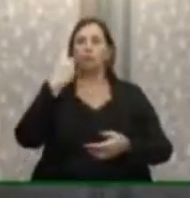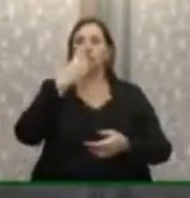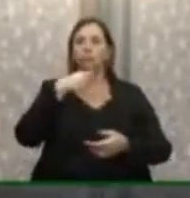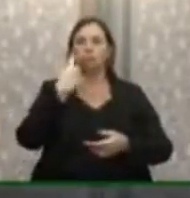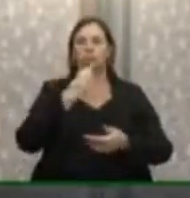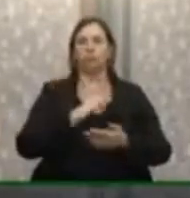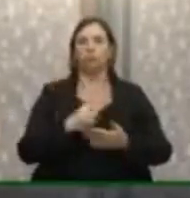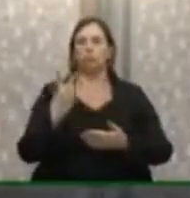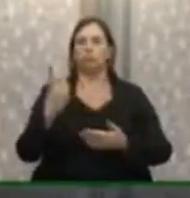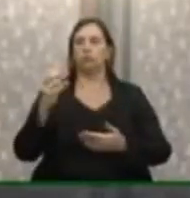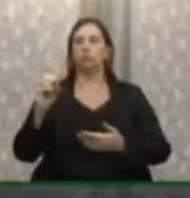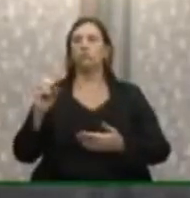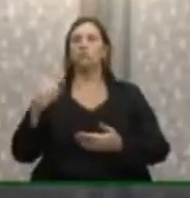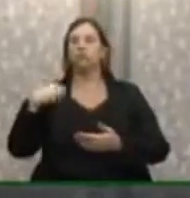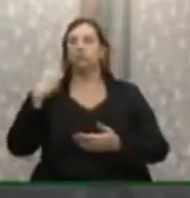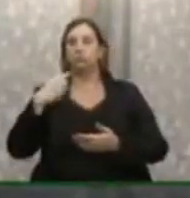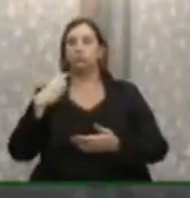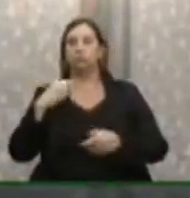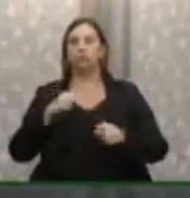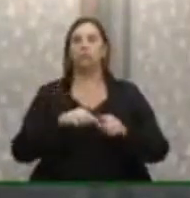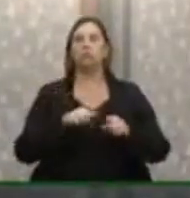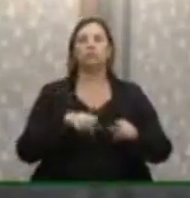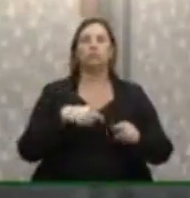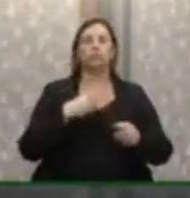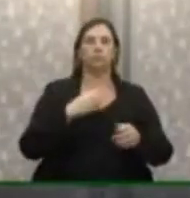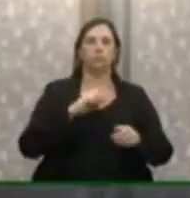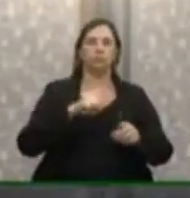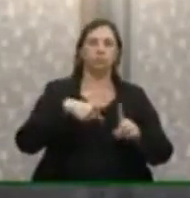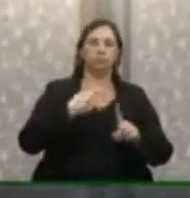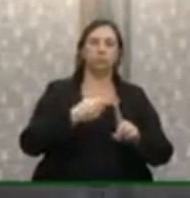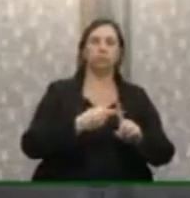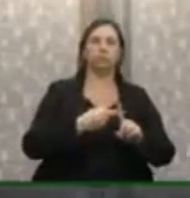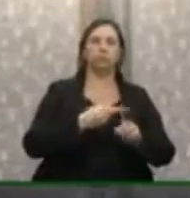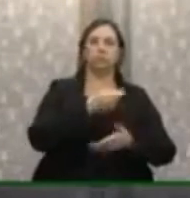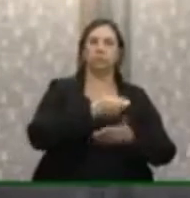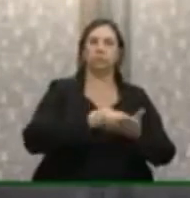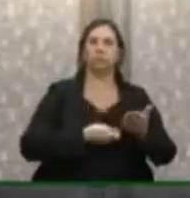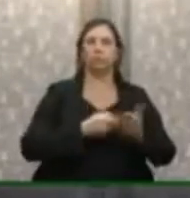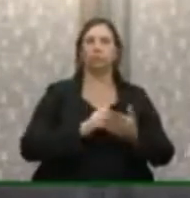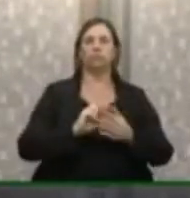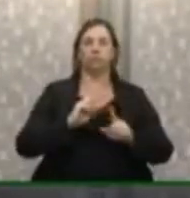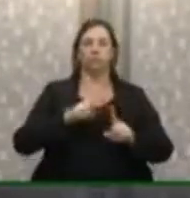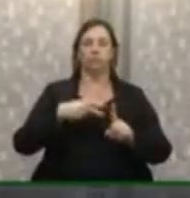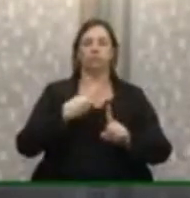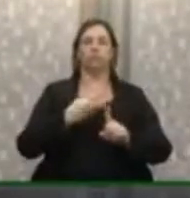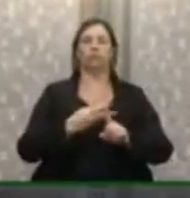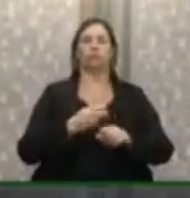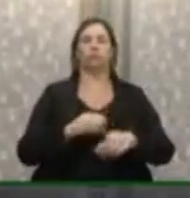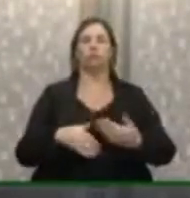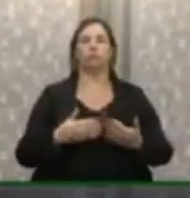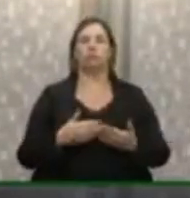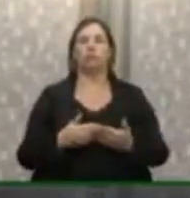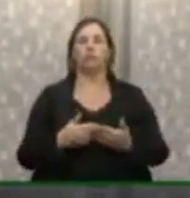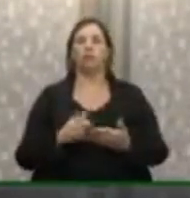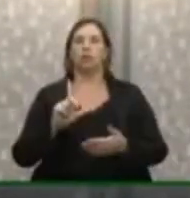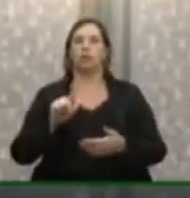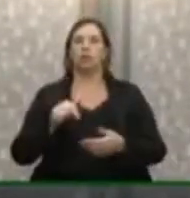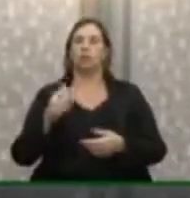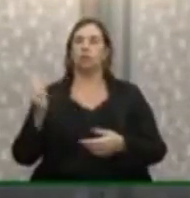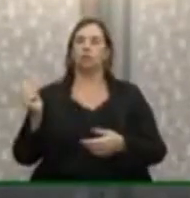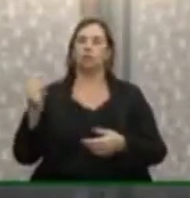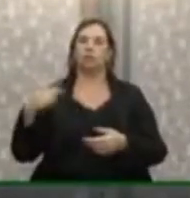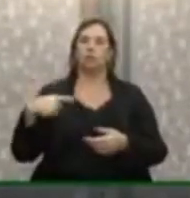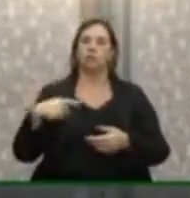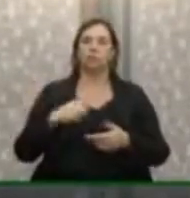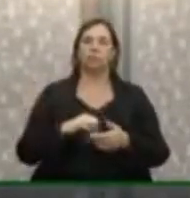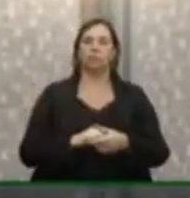de um de um concurso e outros 20 estendidos por trabalho eh dobrado e não levará na aposentadoria